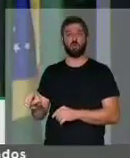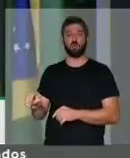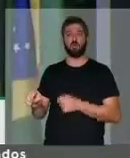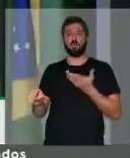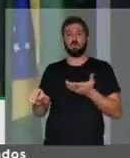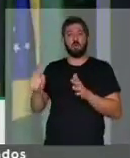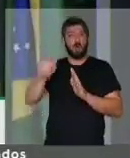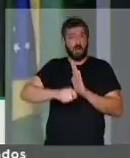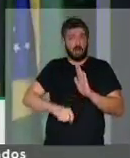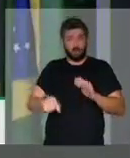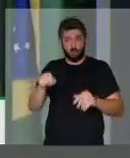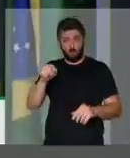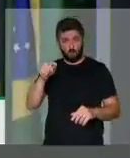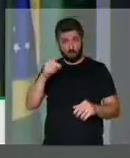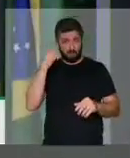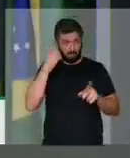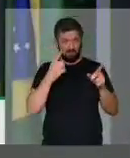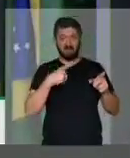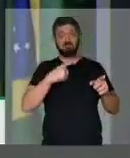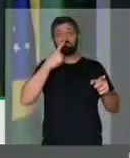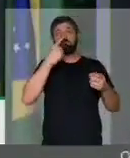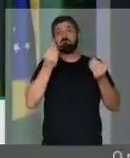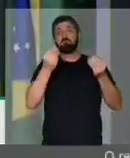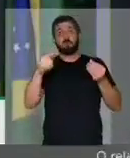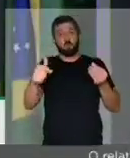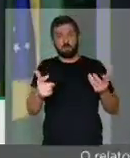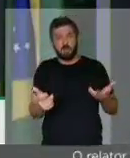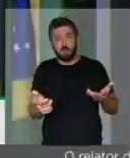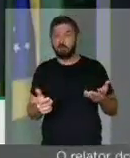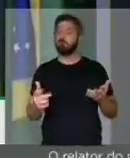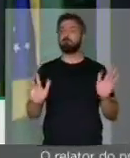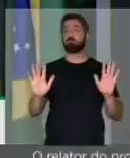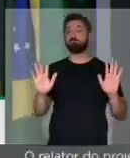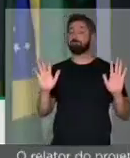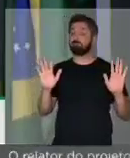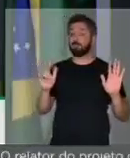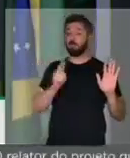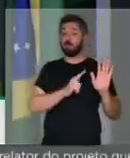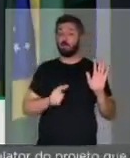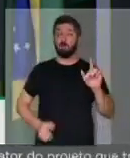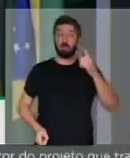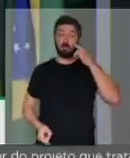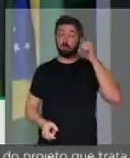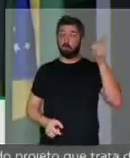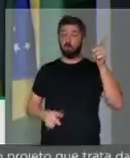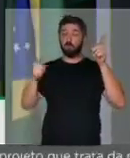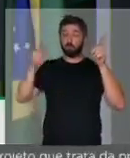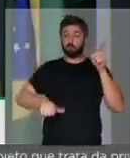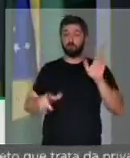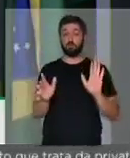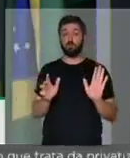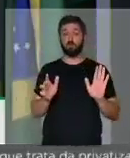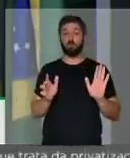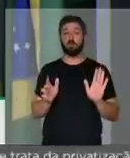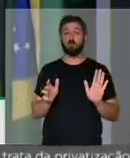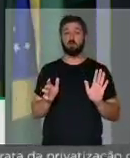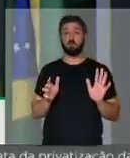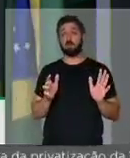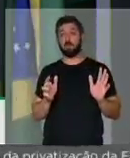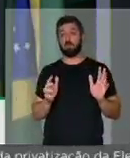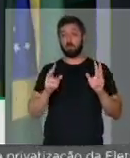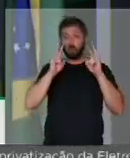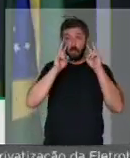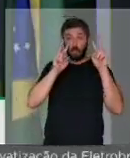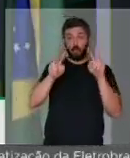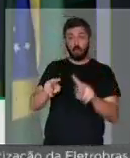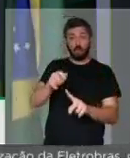relator, infelizmente, não teve essa sensibilidade nesse primeiro momento, nós esperamos que o governo, mais uma vez, possa